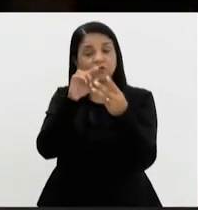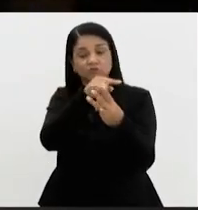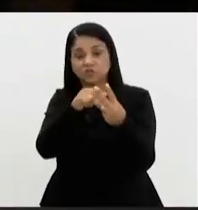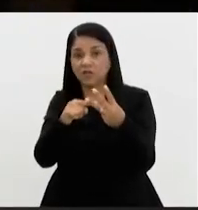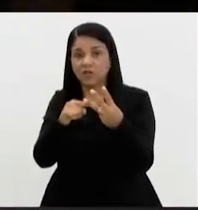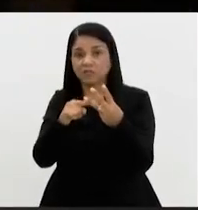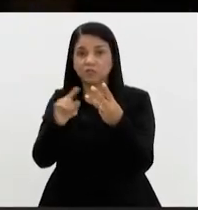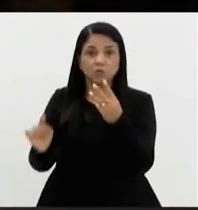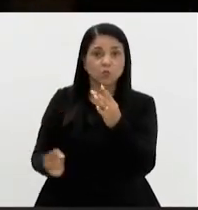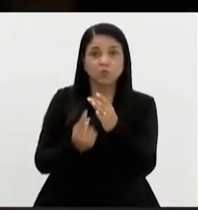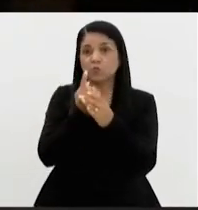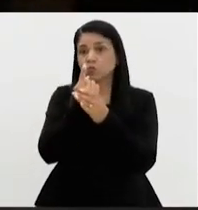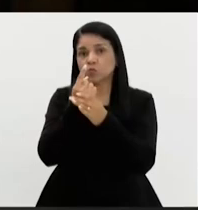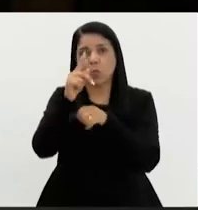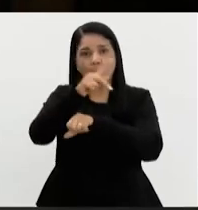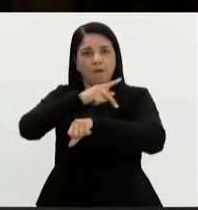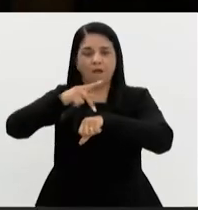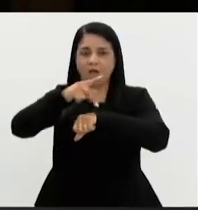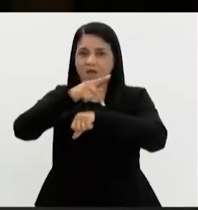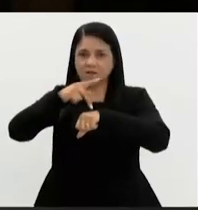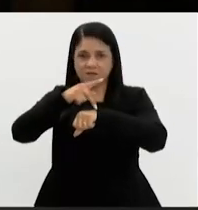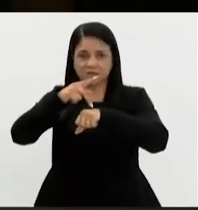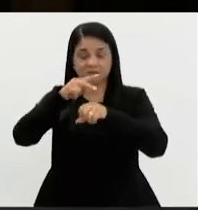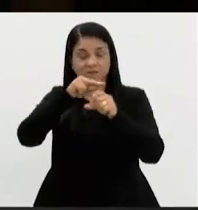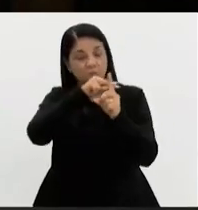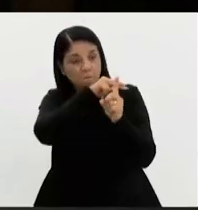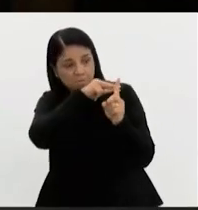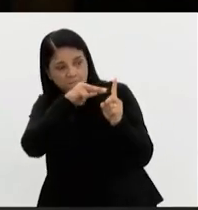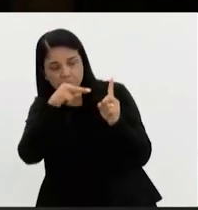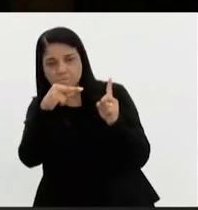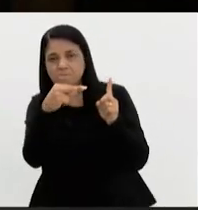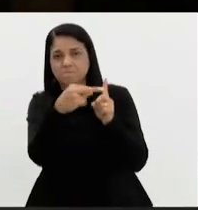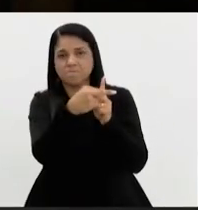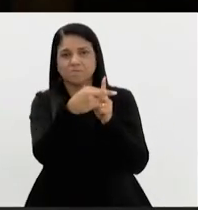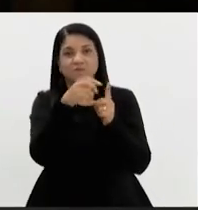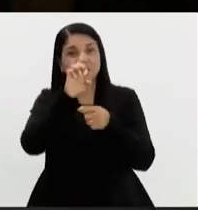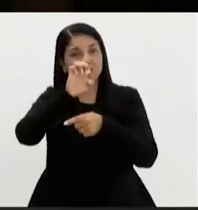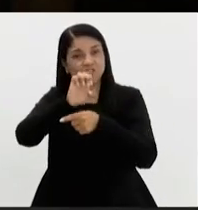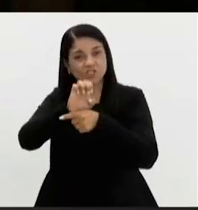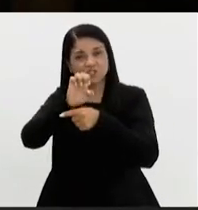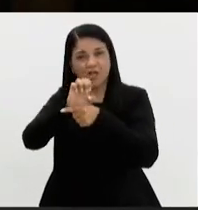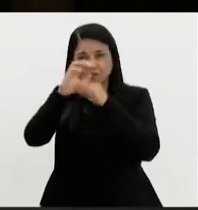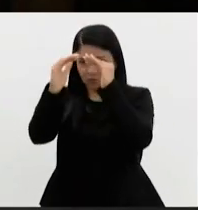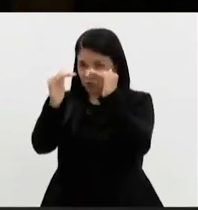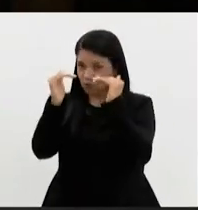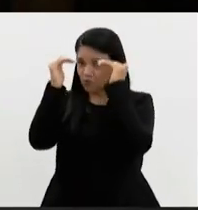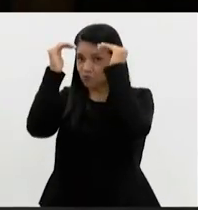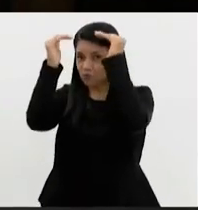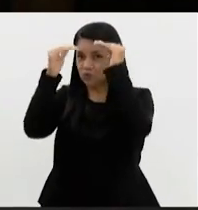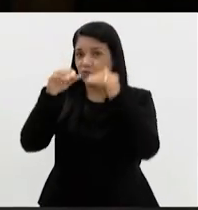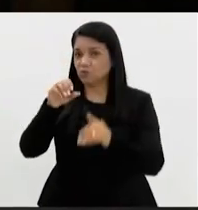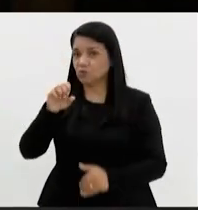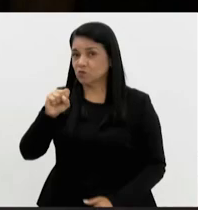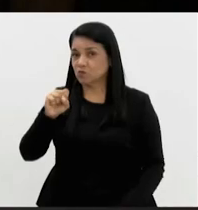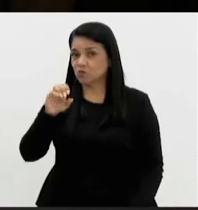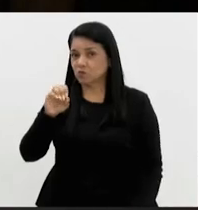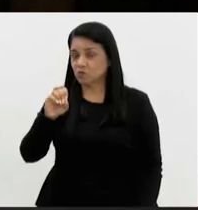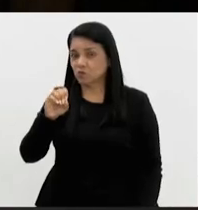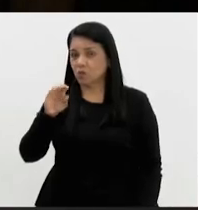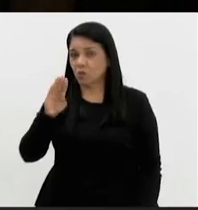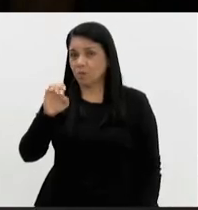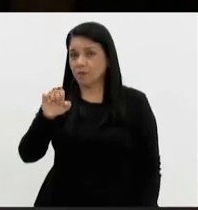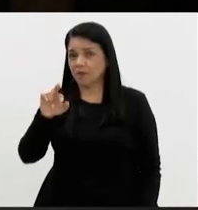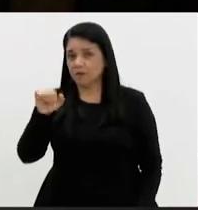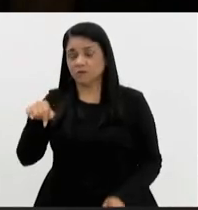país e nessa perspectiva de estados soberanos não é como nós temos aqui Brasil